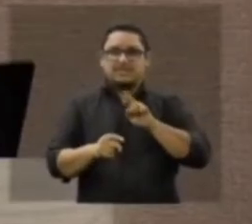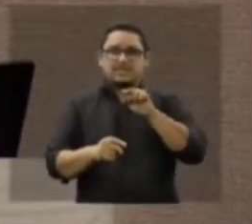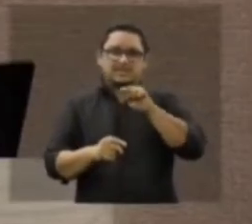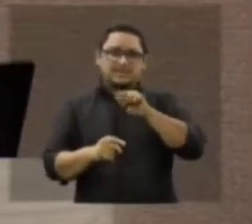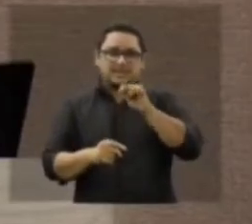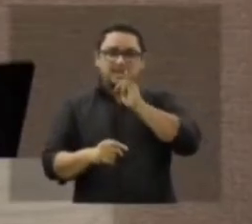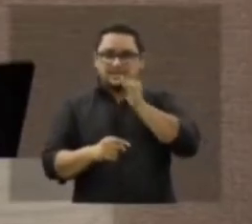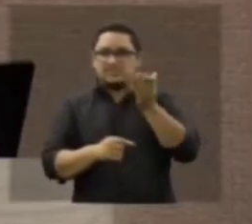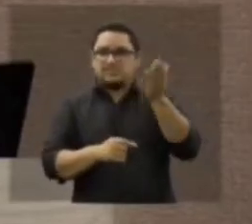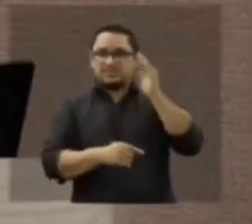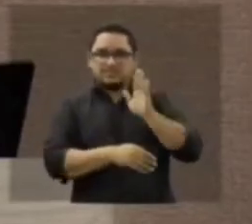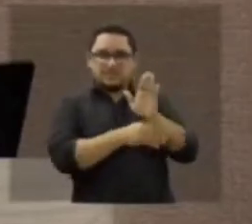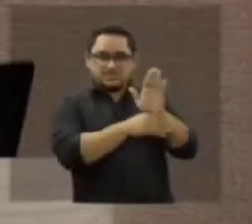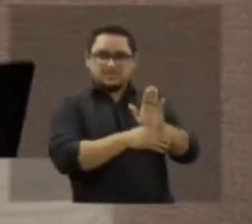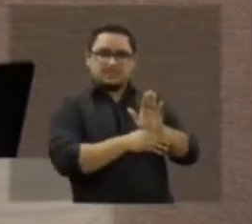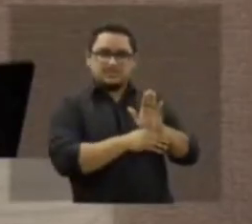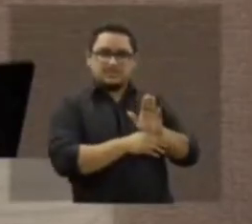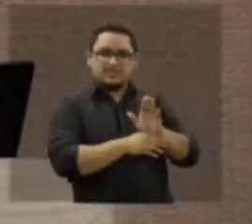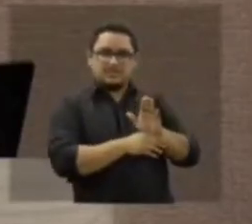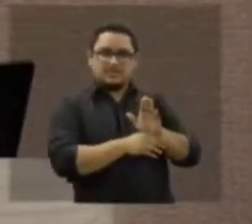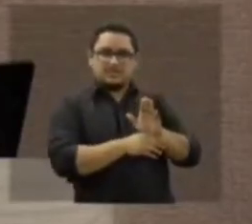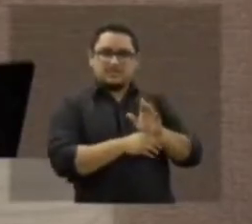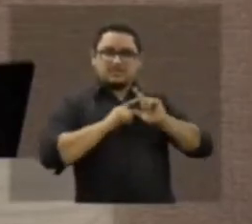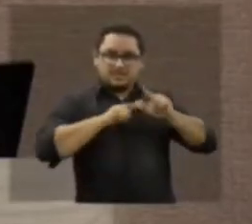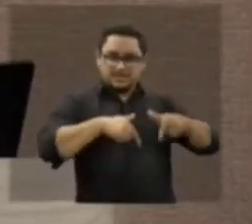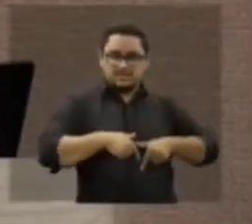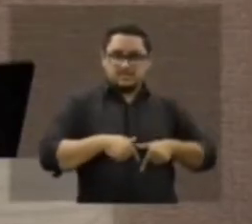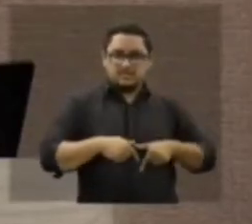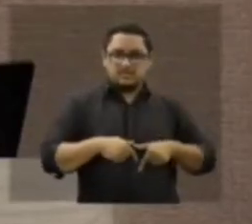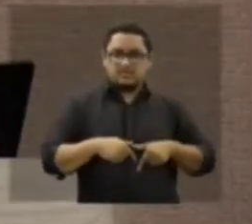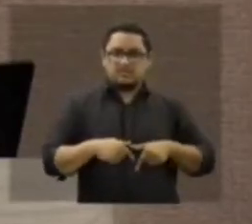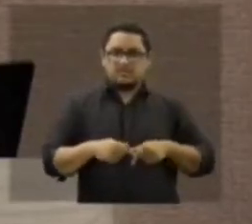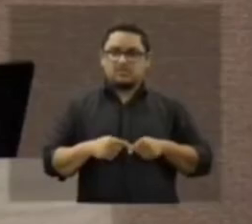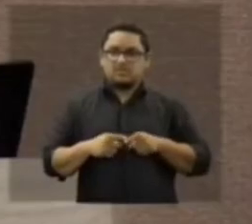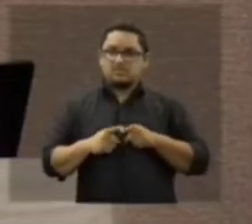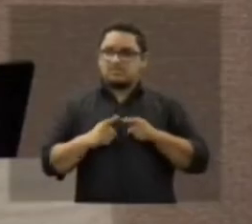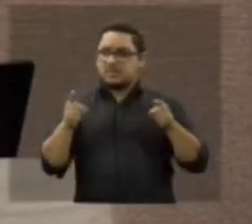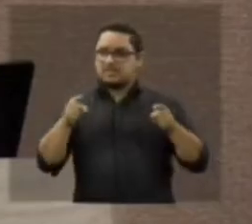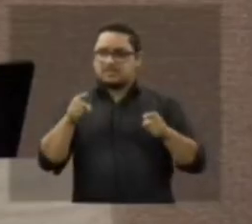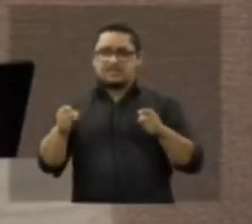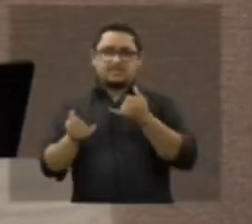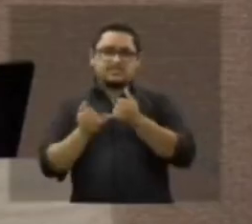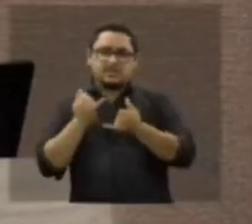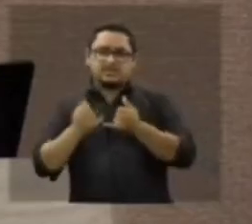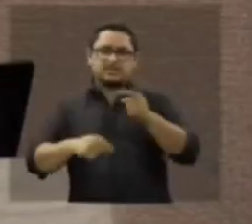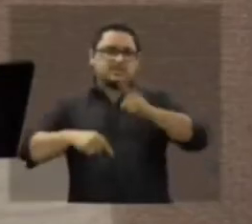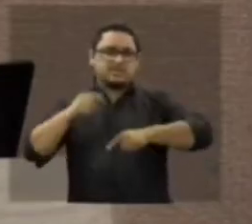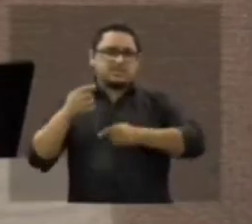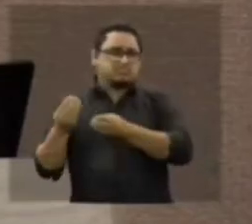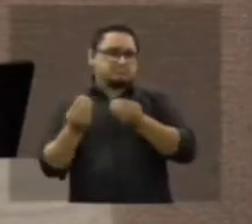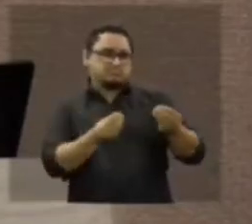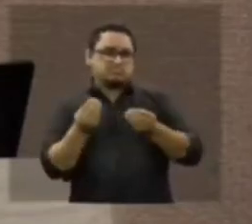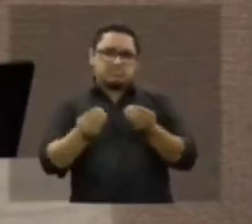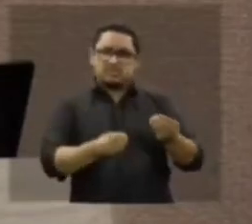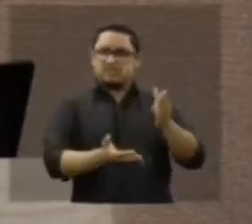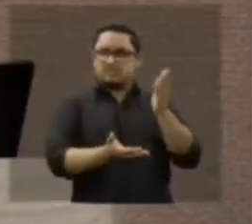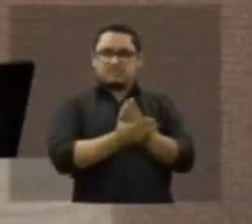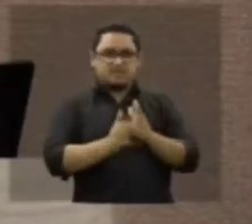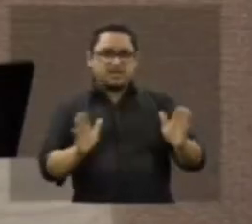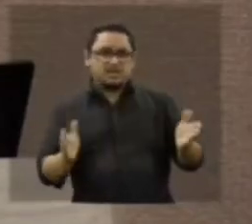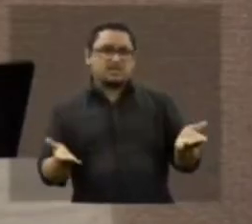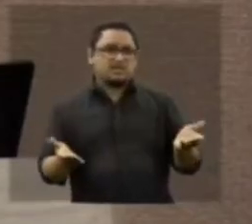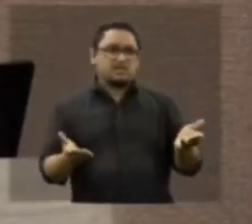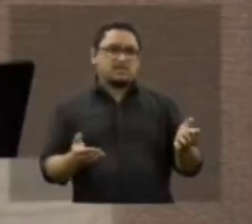existência de Israel até hoje tem hesitado em seu suporte e ameaçam suspender o fornecimento de armas prejudicando os